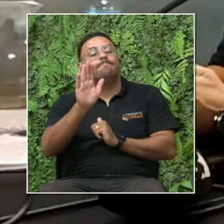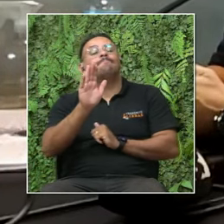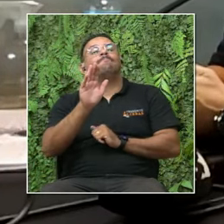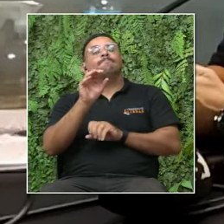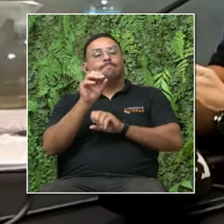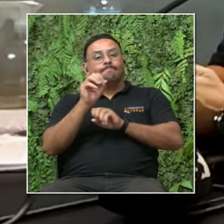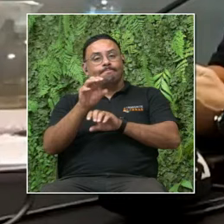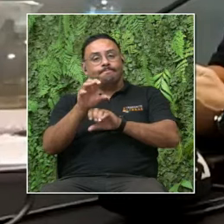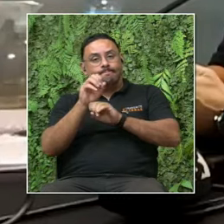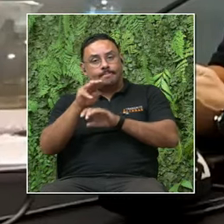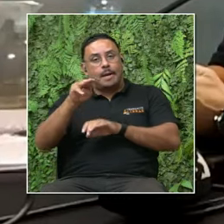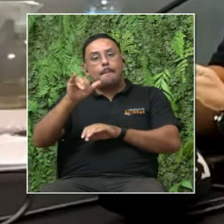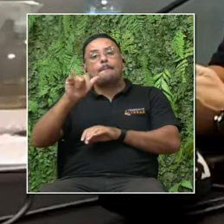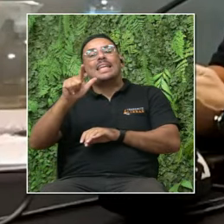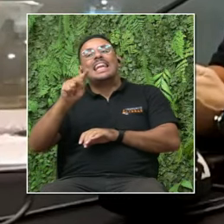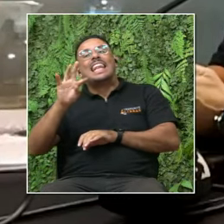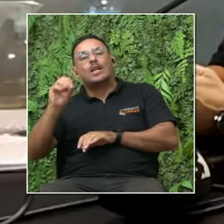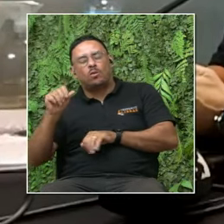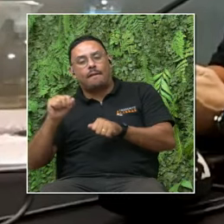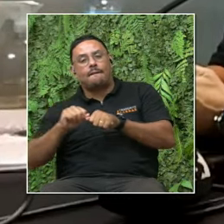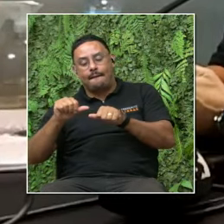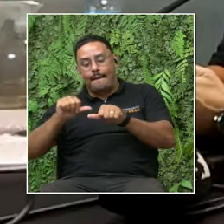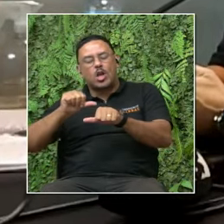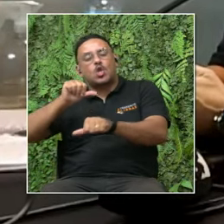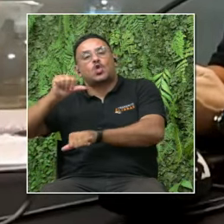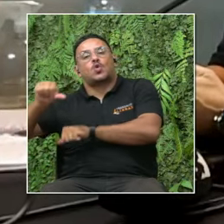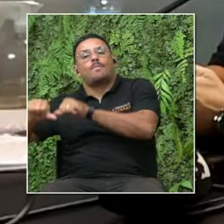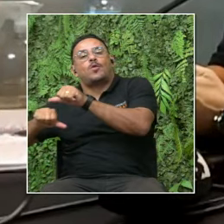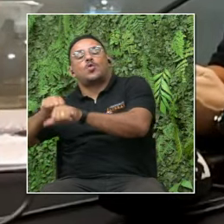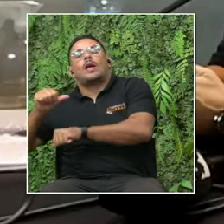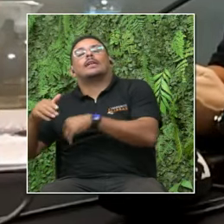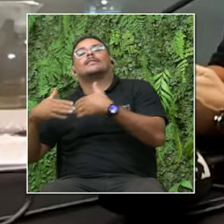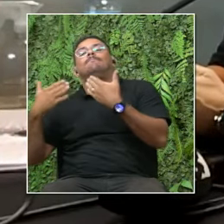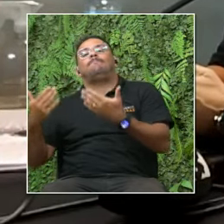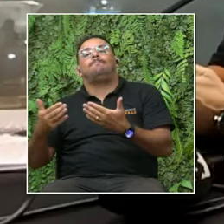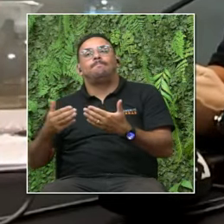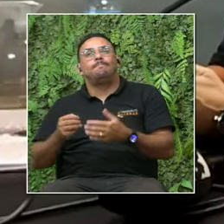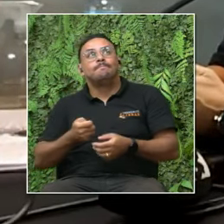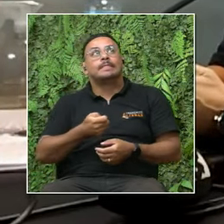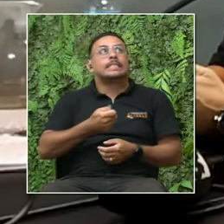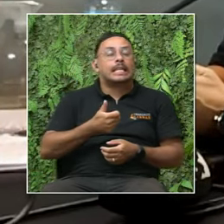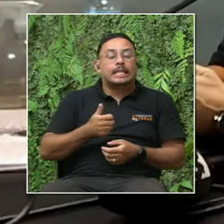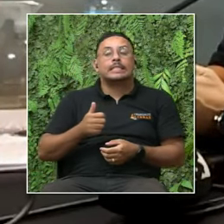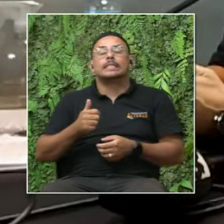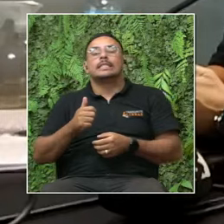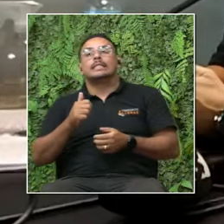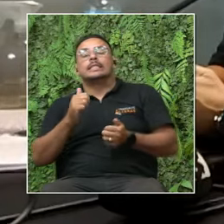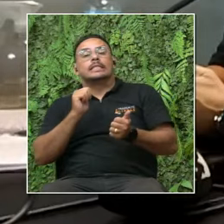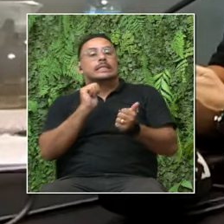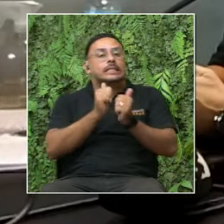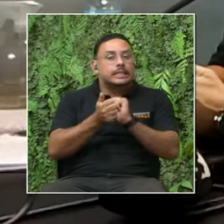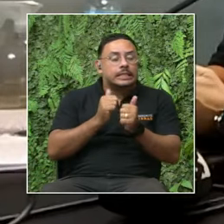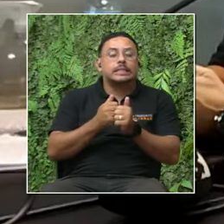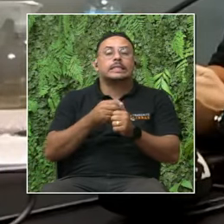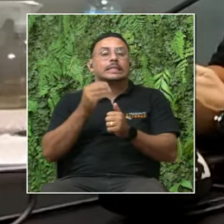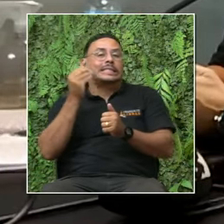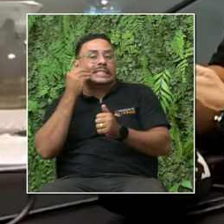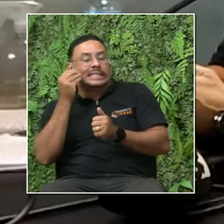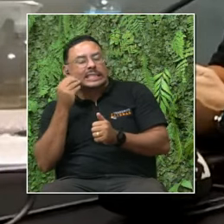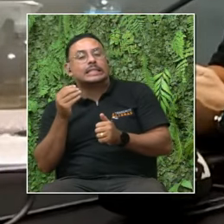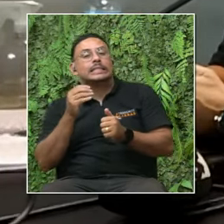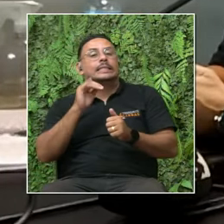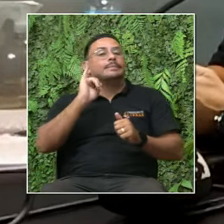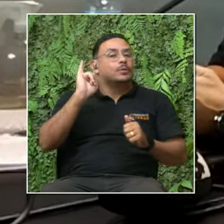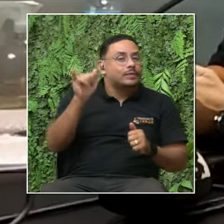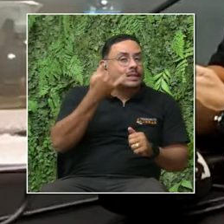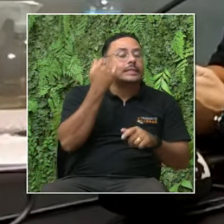técnico Gabriel milito hoje fez uma mudança né assim cada jogo ele vem testando seus jogadores aproveitando para